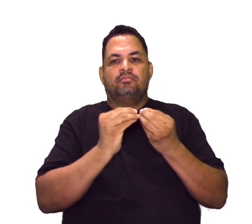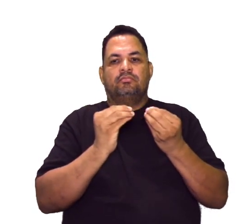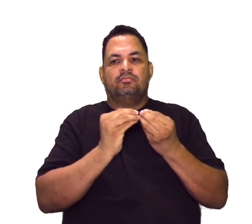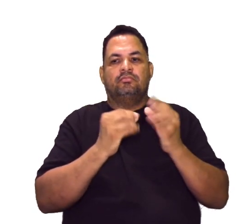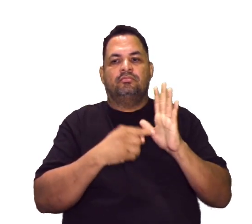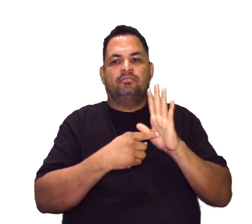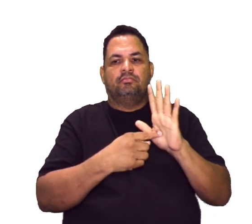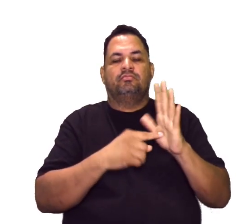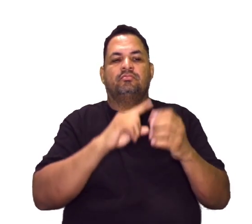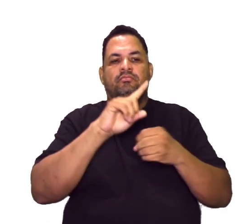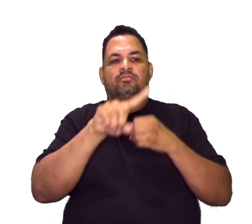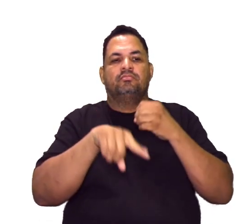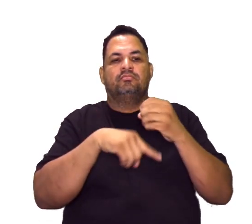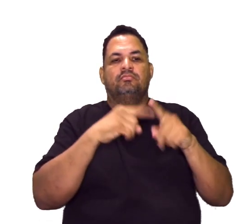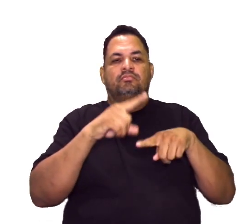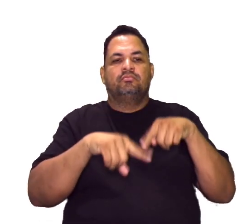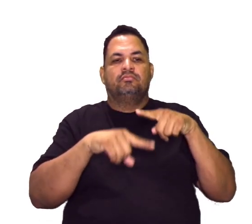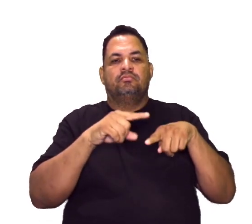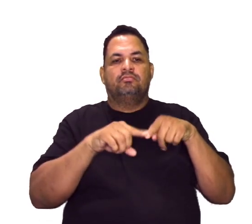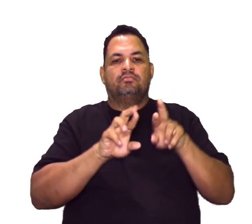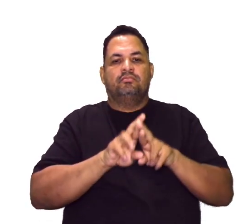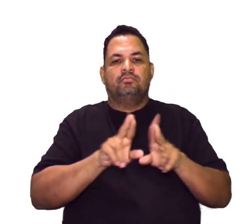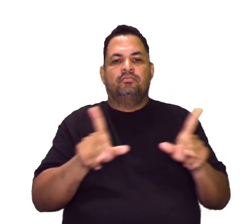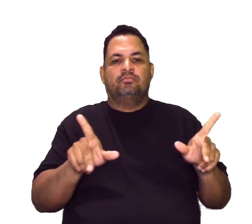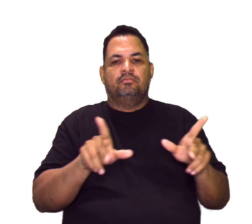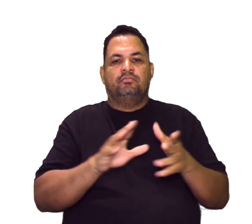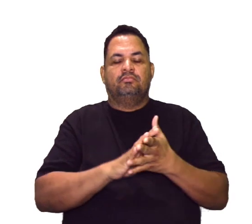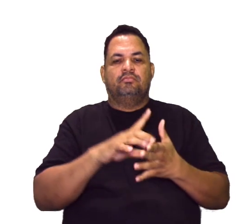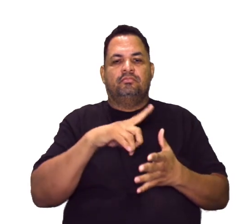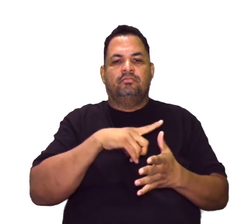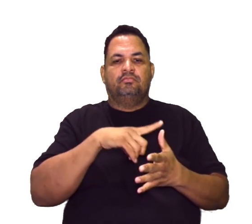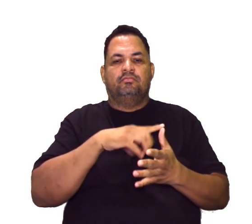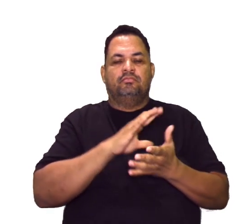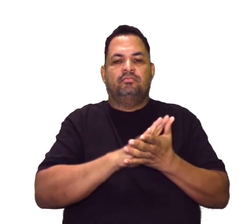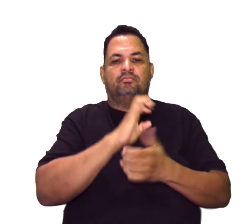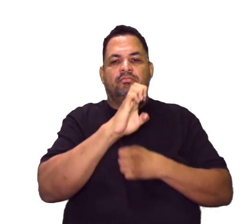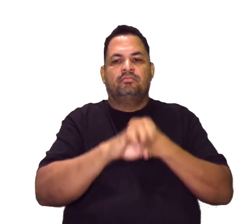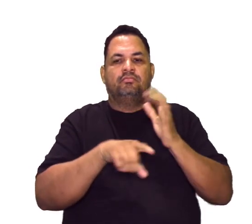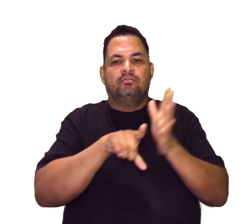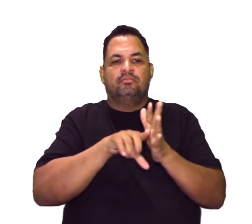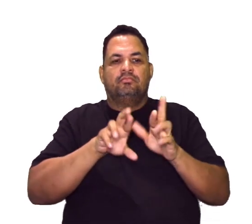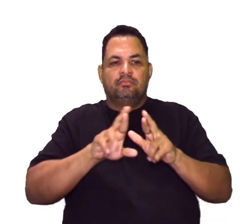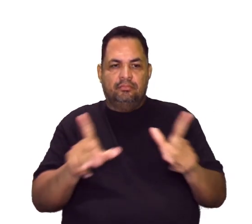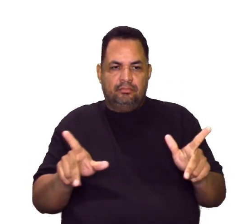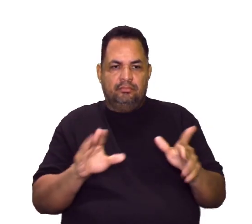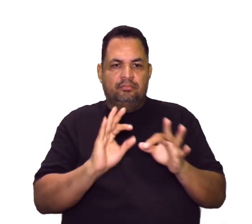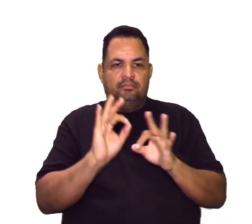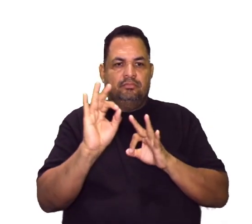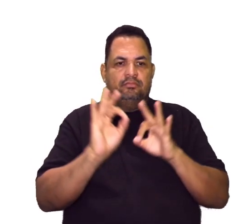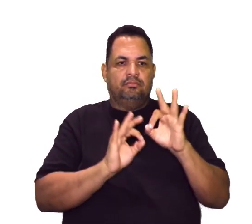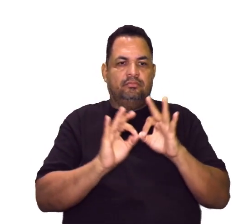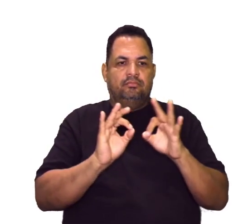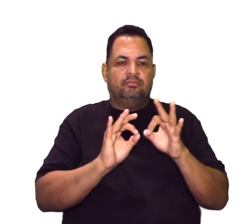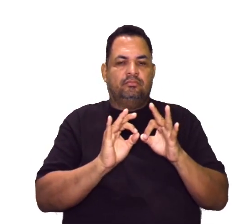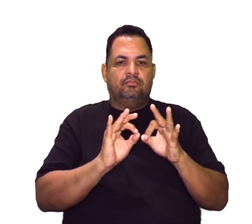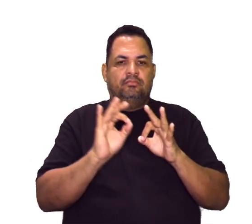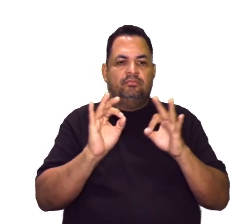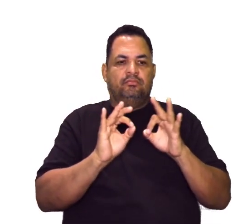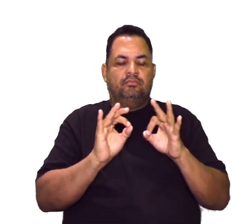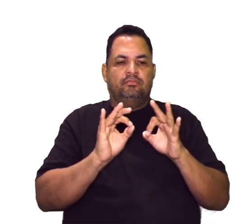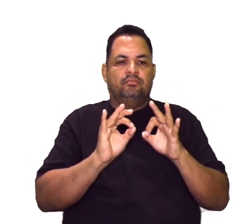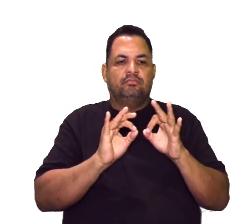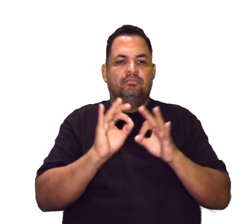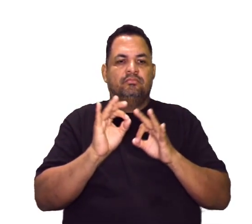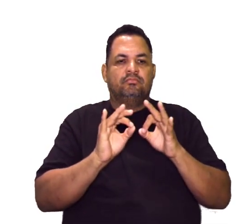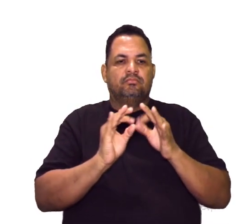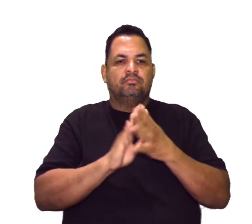Nas moléculas apresentadas, átomos de elemento diferente têm eletronegatividade diferente. E também